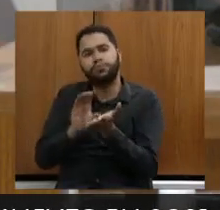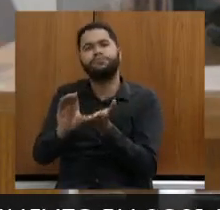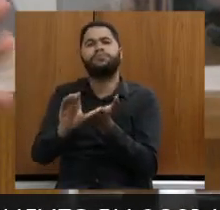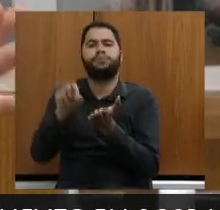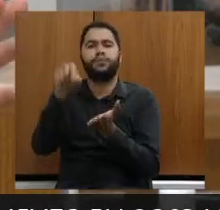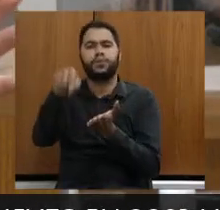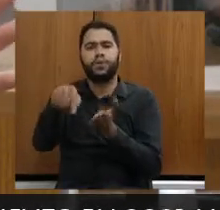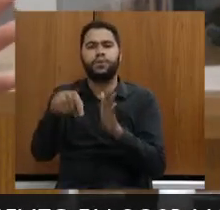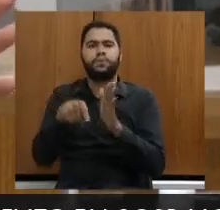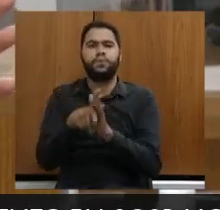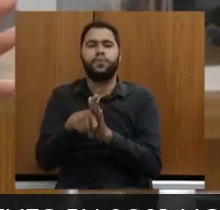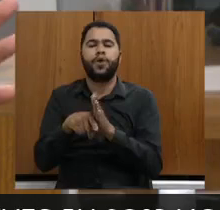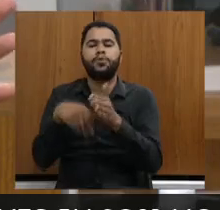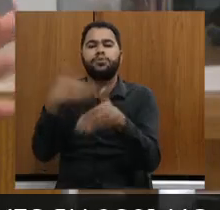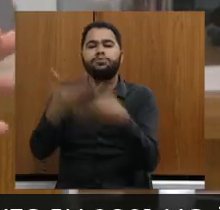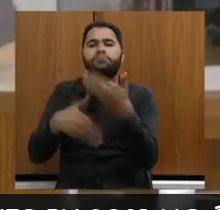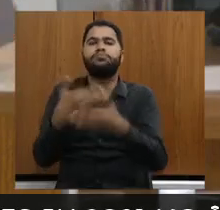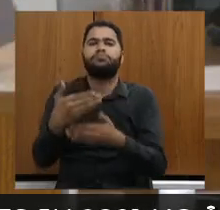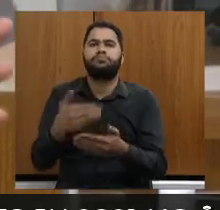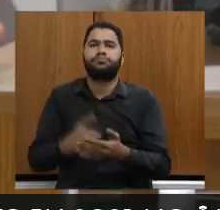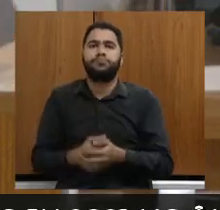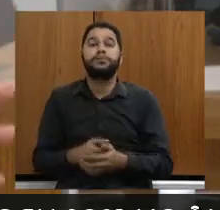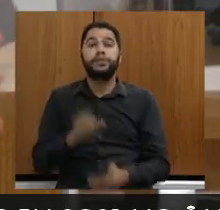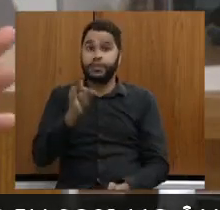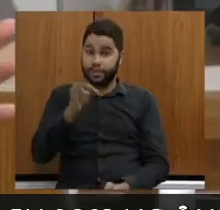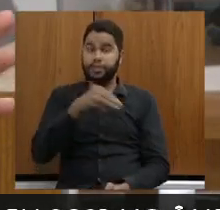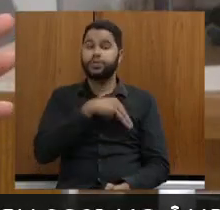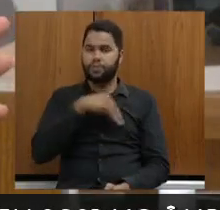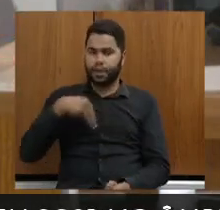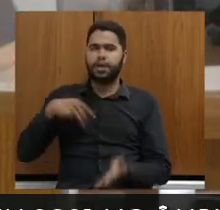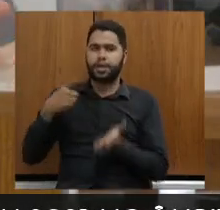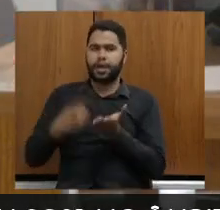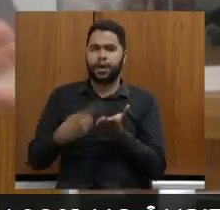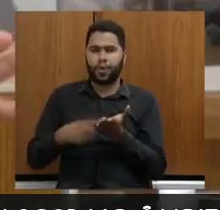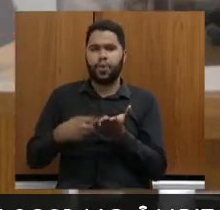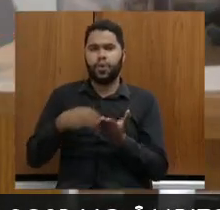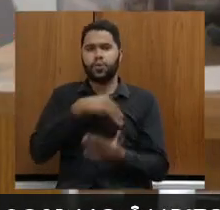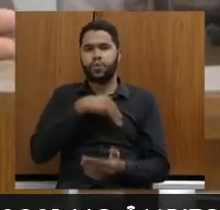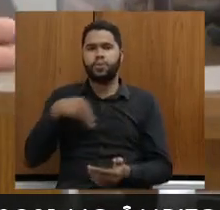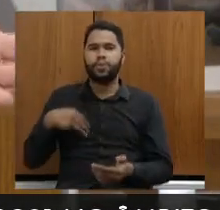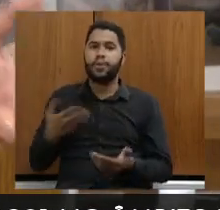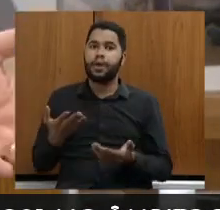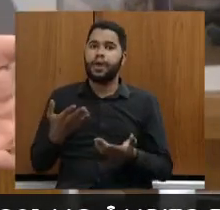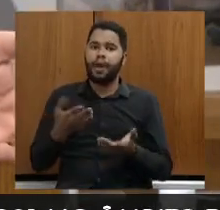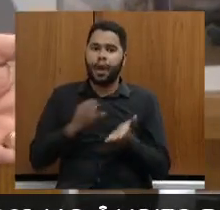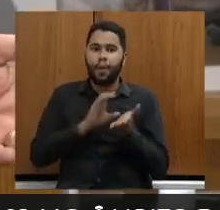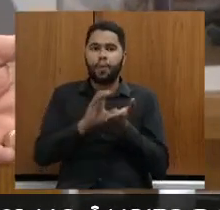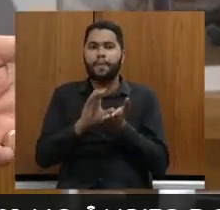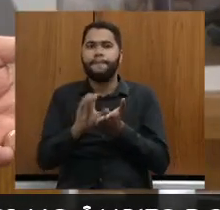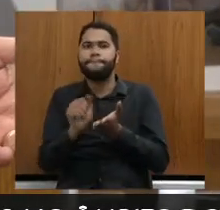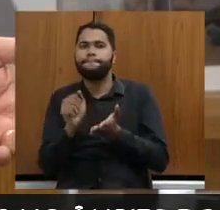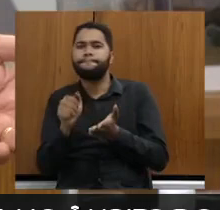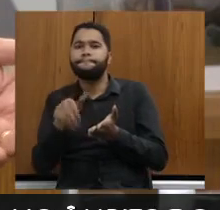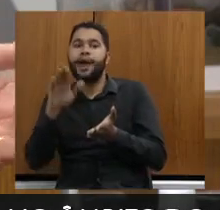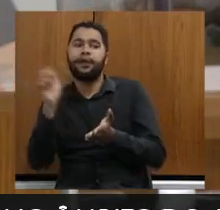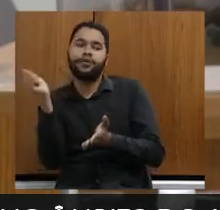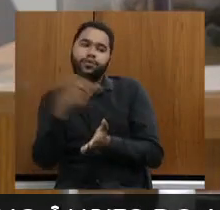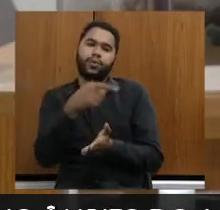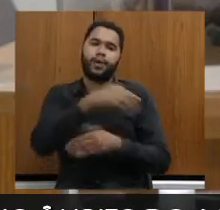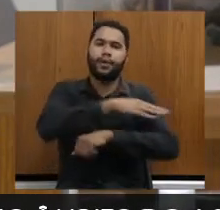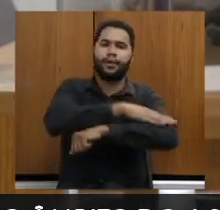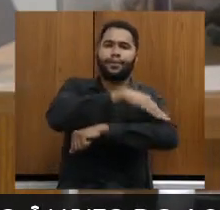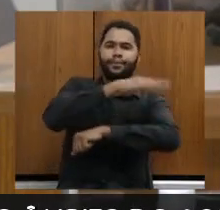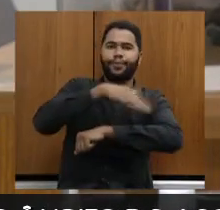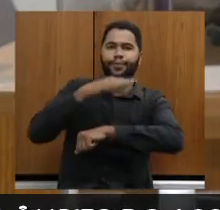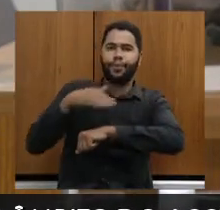nesses caminhos não vi membro de uma Ariana e isso a cor de Mariana vai um recurso muito maior do que de Brumadinho Então nós